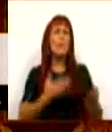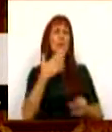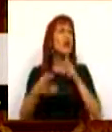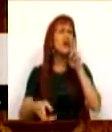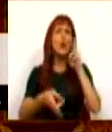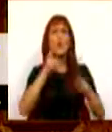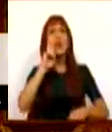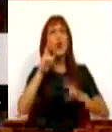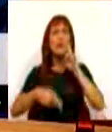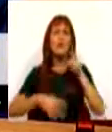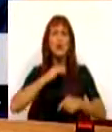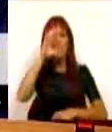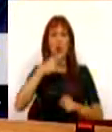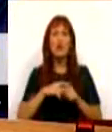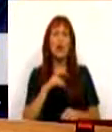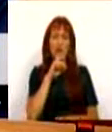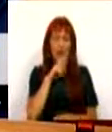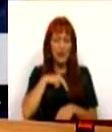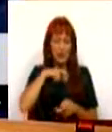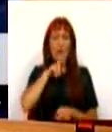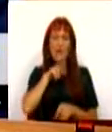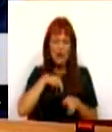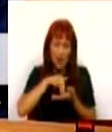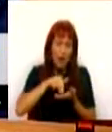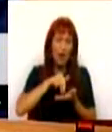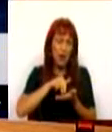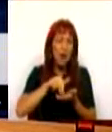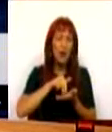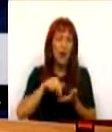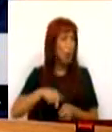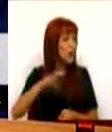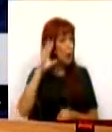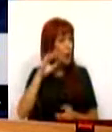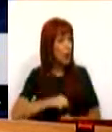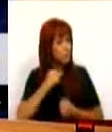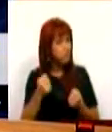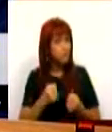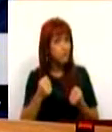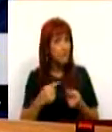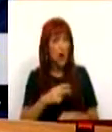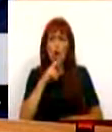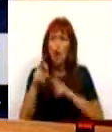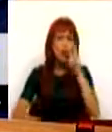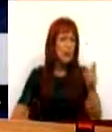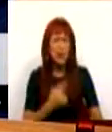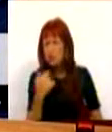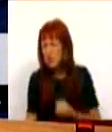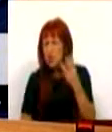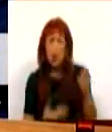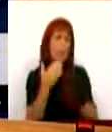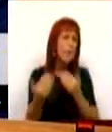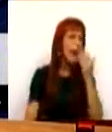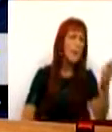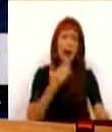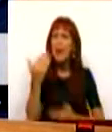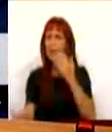eu acho que o Sr. Ministro vai ter que ir a Fátima a pé, porque não chegará hoje à tarde responder a tantas solicitações